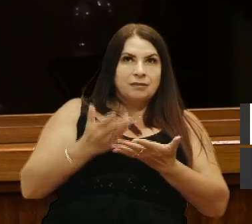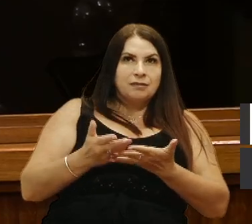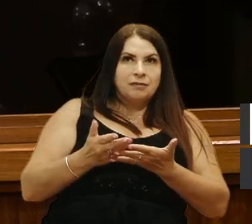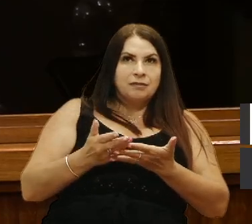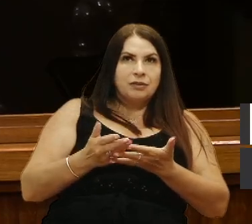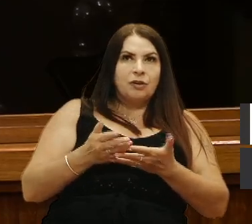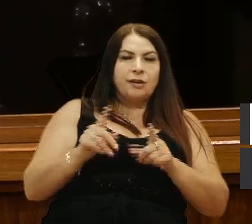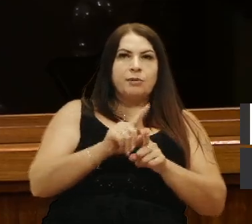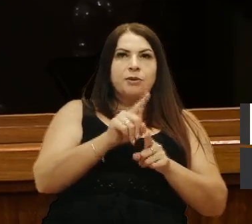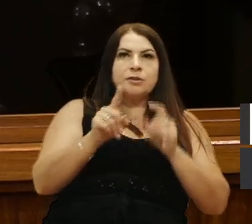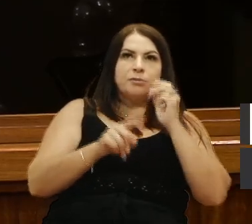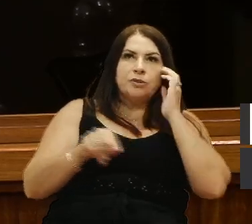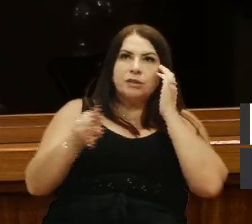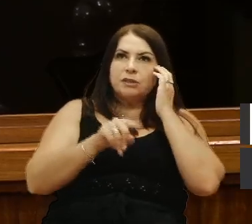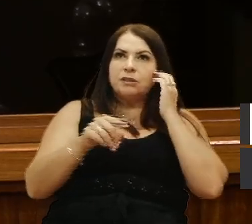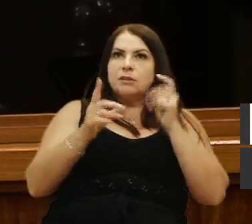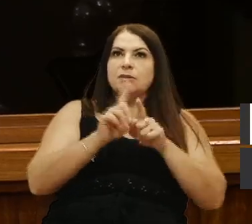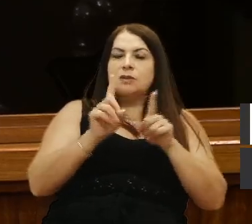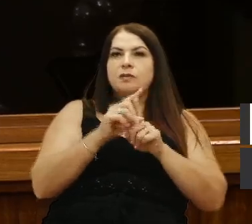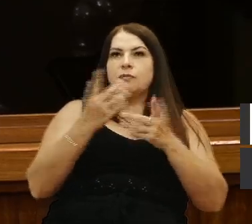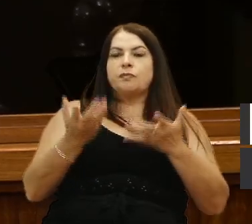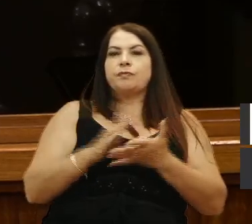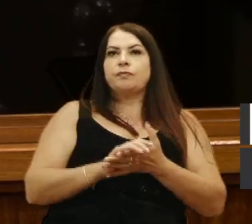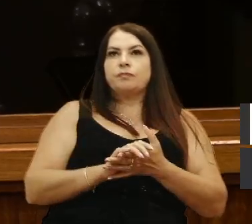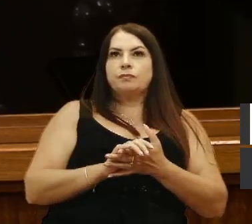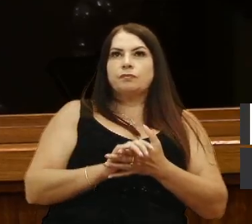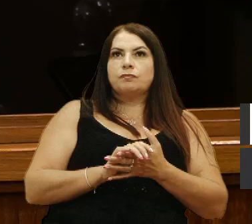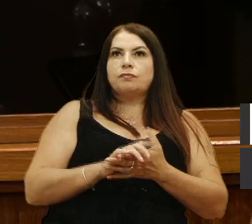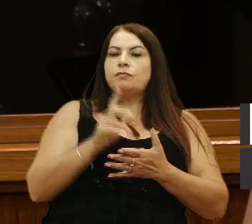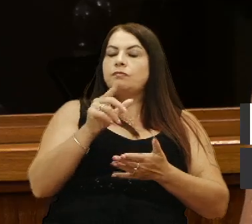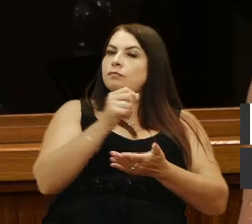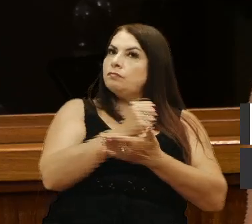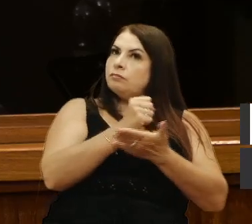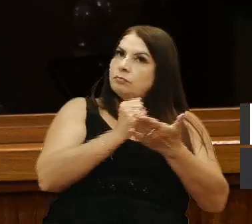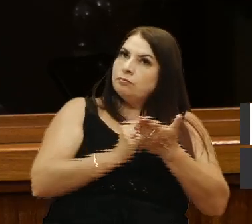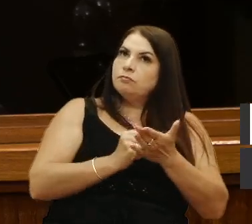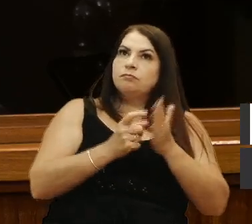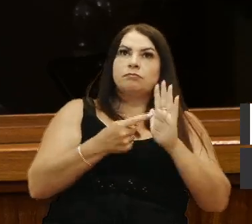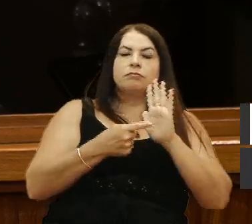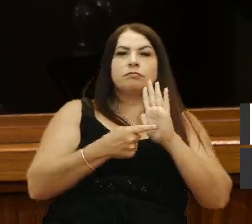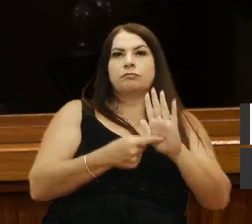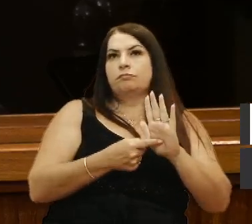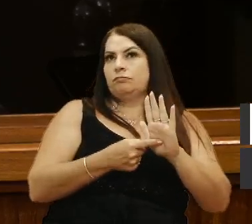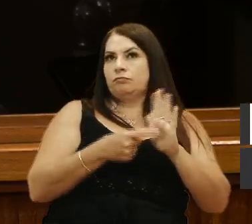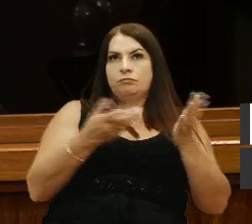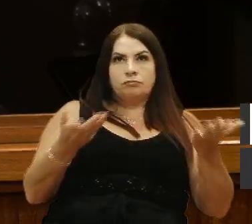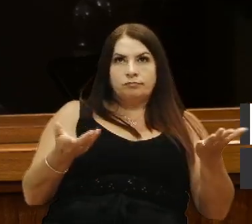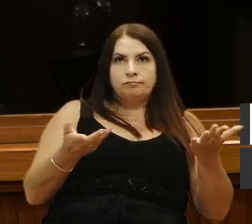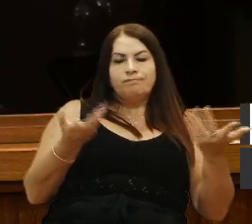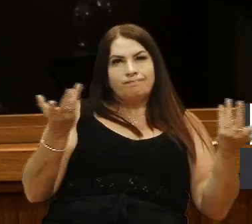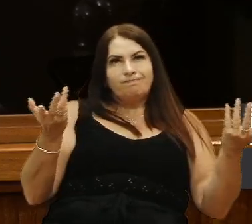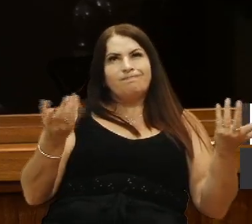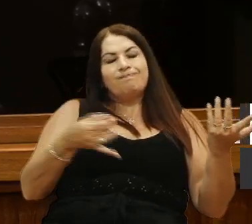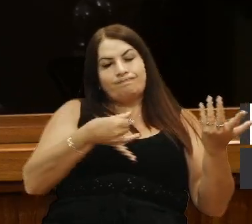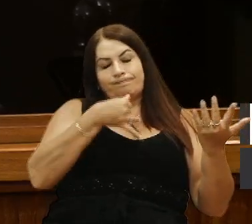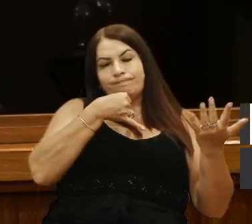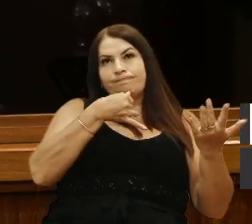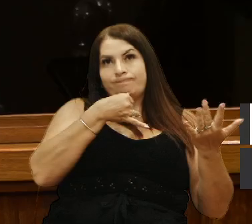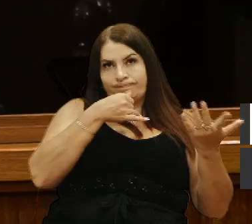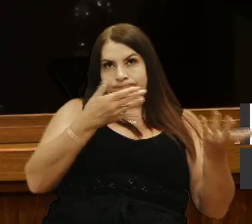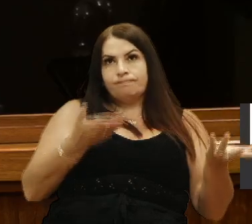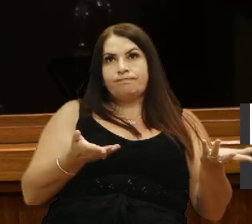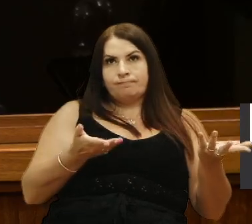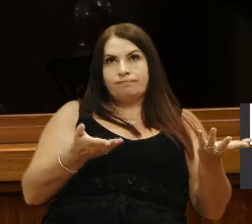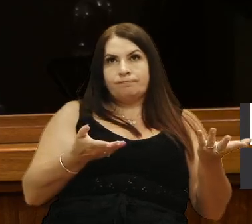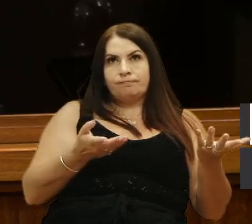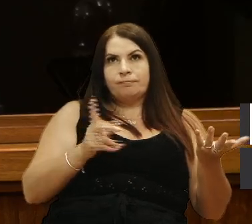teve nada, quase, praticamente, de contrato ou de apresentação no coro municipal. Isso entristece, porque